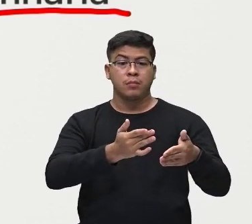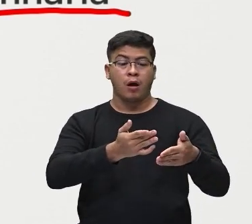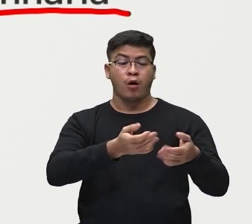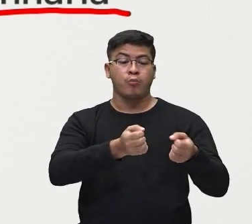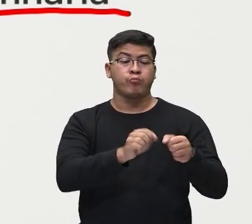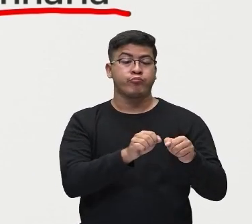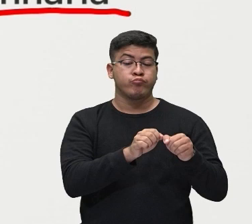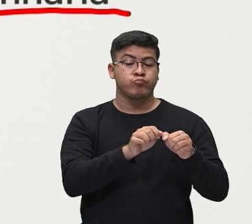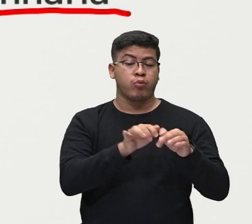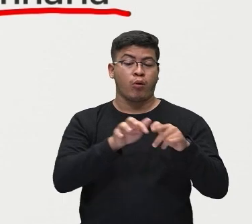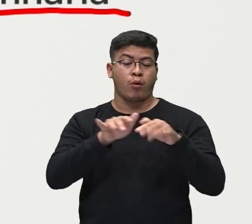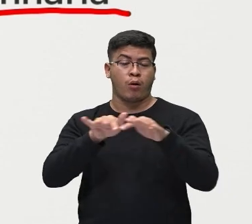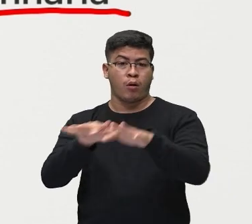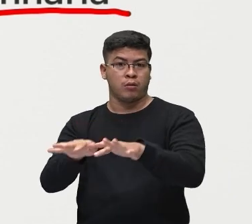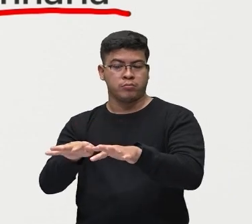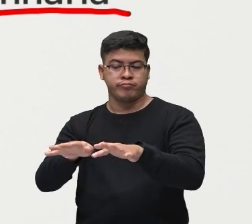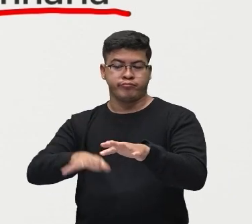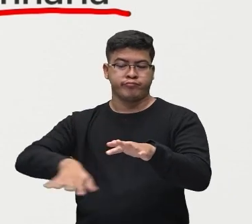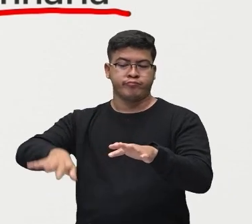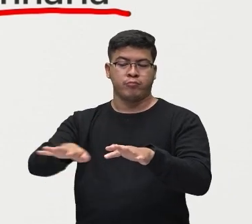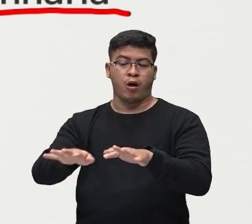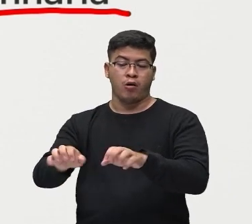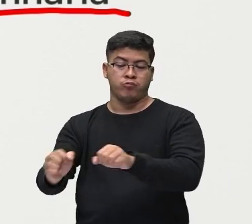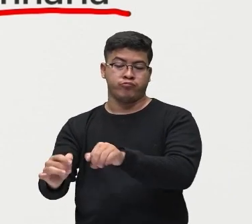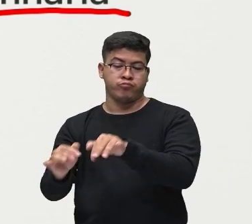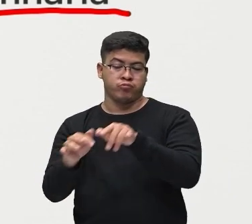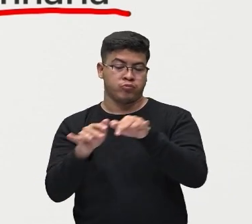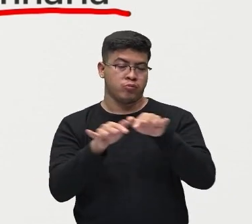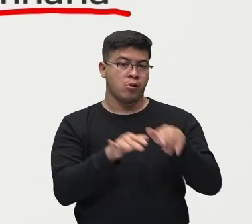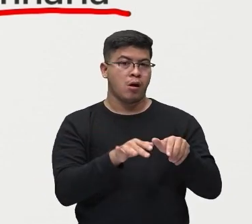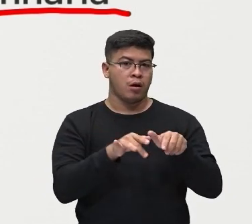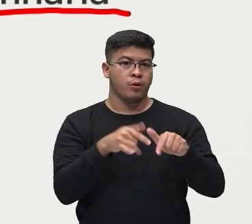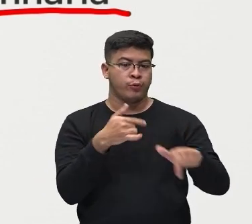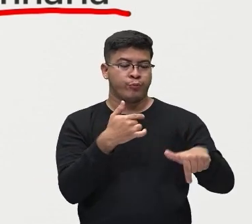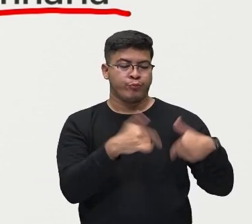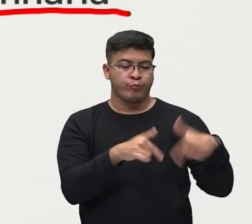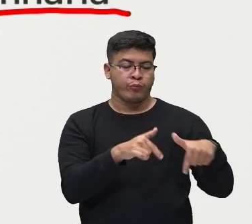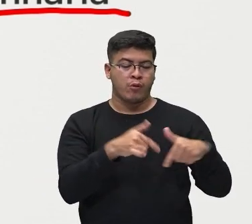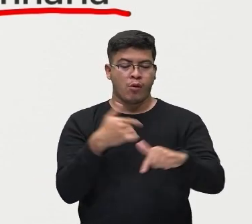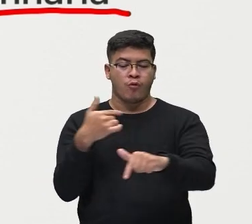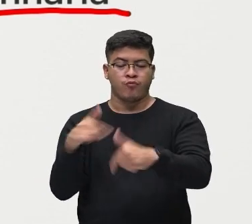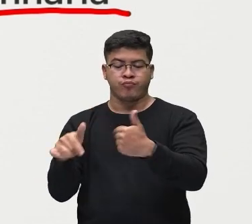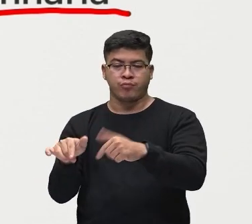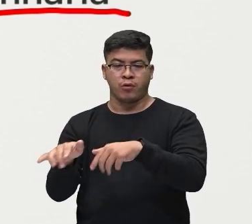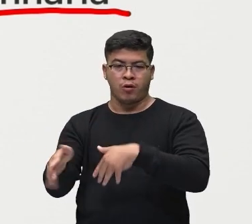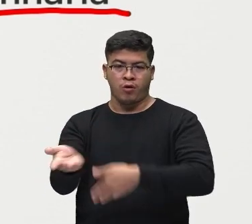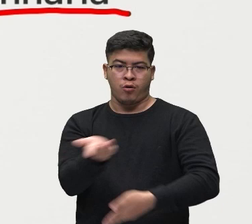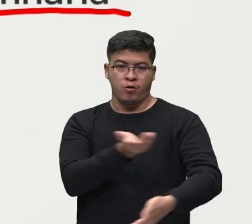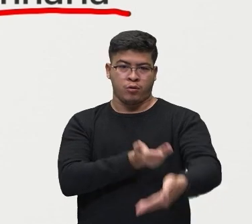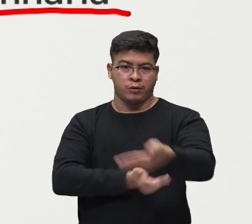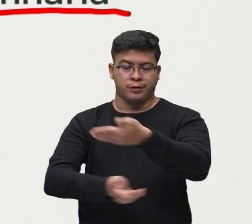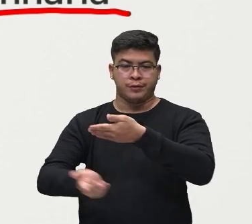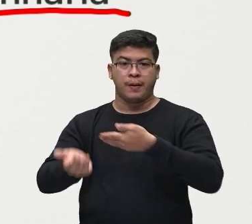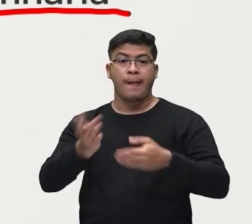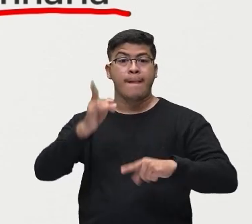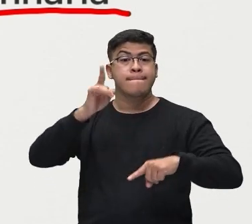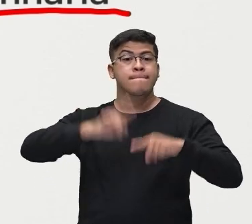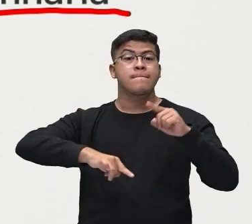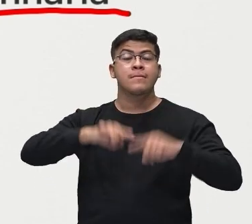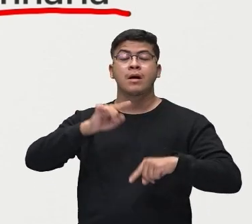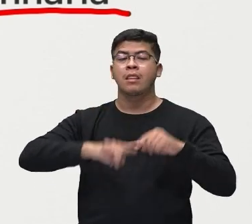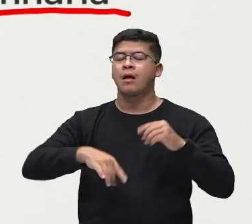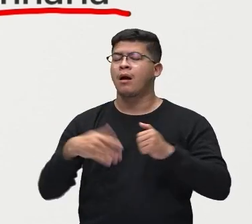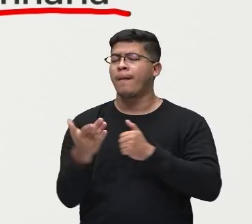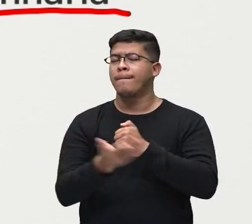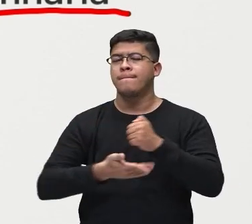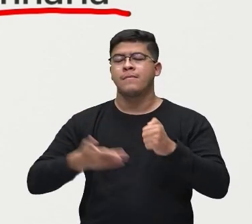transferência de calor e trabalho para as matérias-primas. Uma das